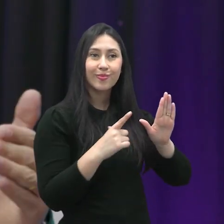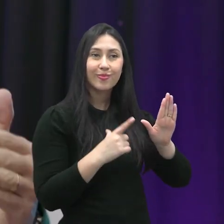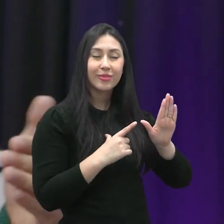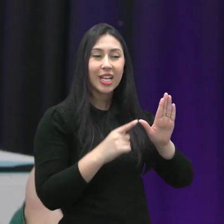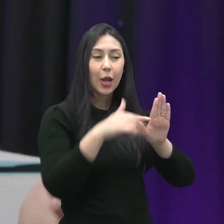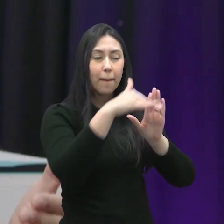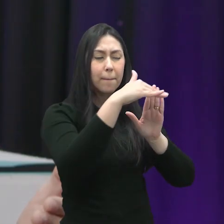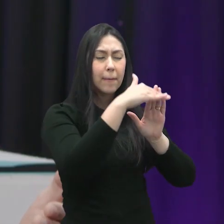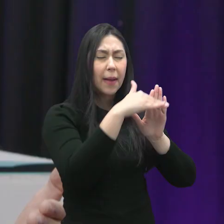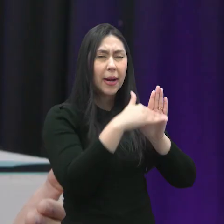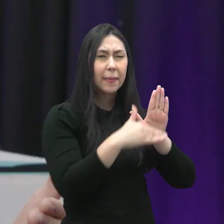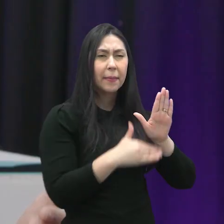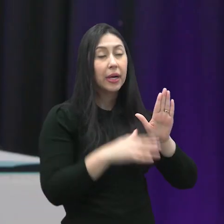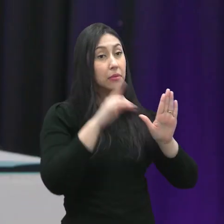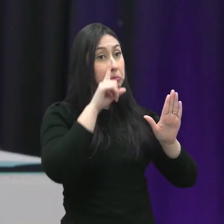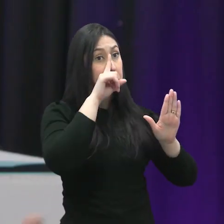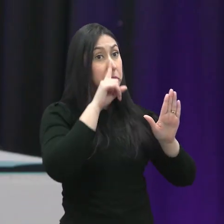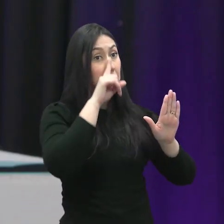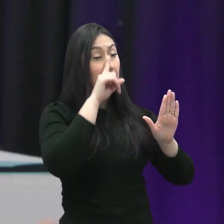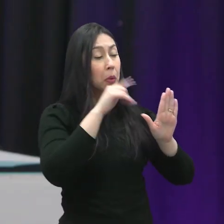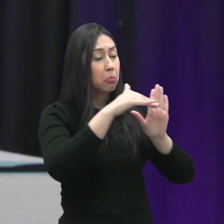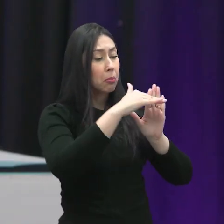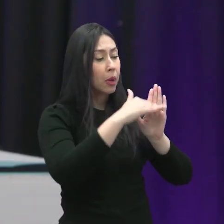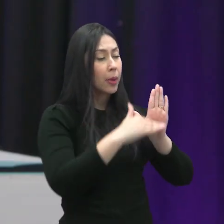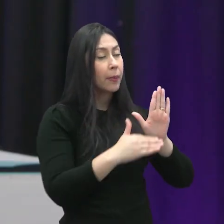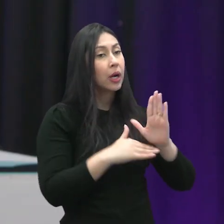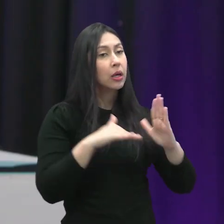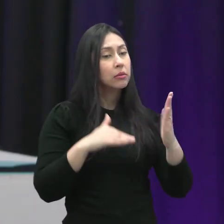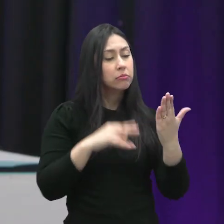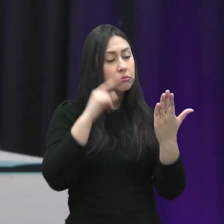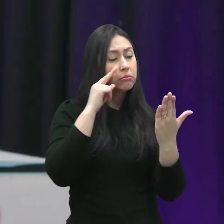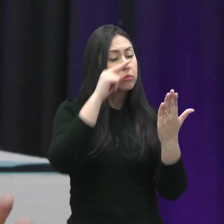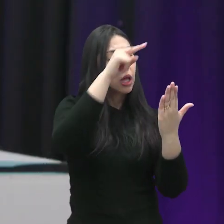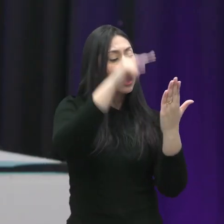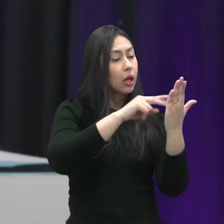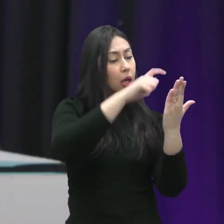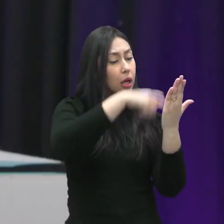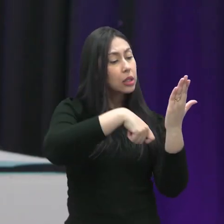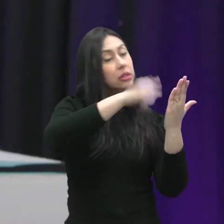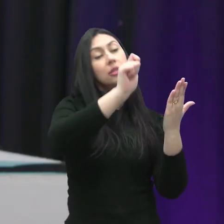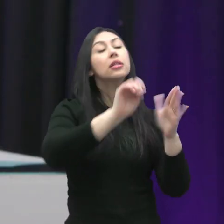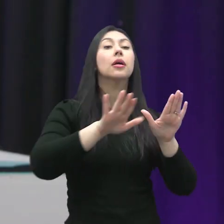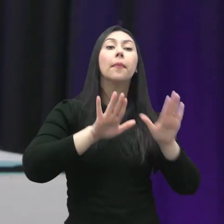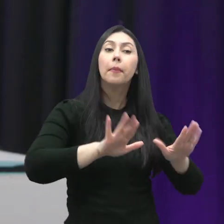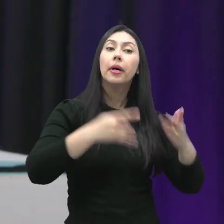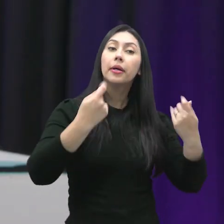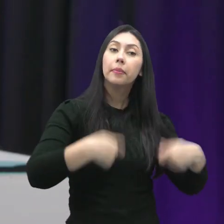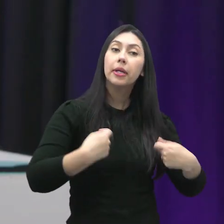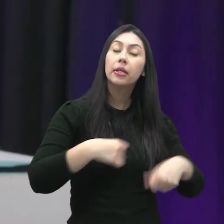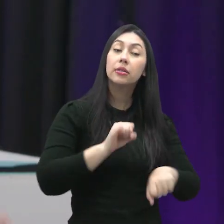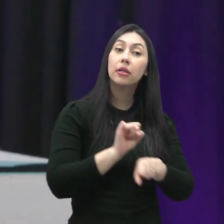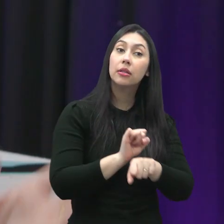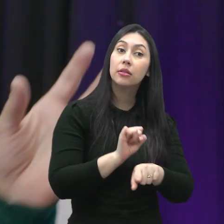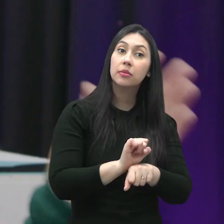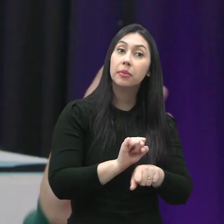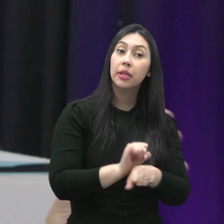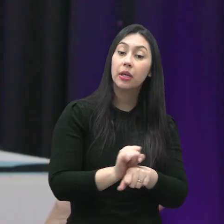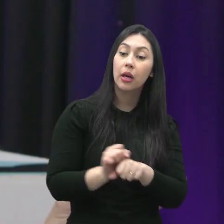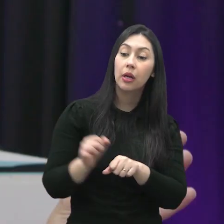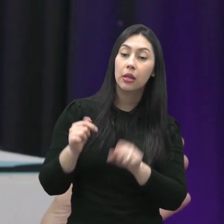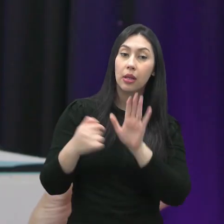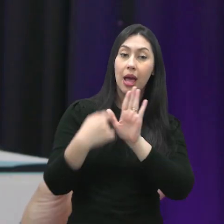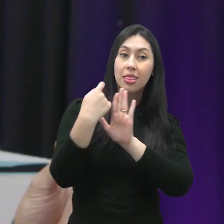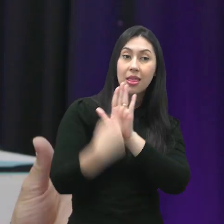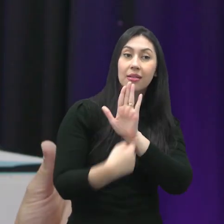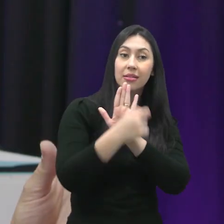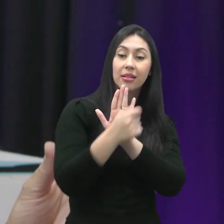todos os riscos do procedimento, ele assina esse termo de consentimento e, por lei, a gente precisa aguardar um prazo entre a